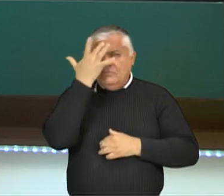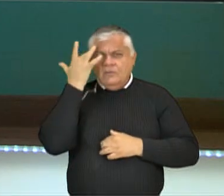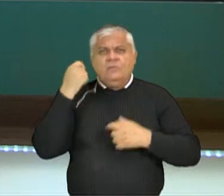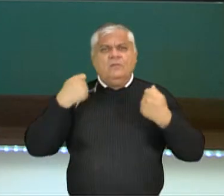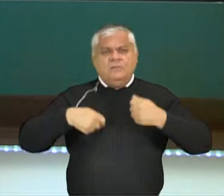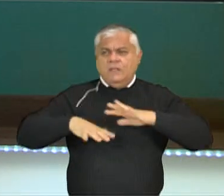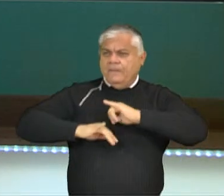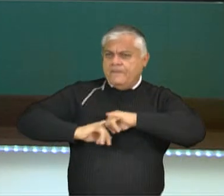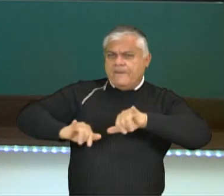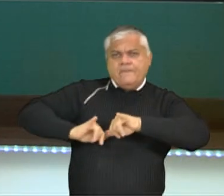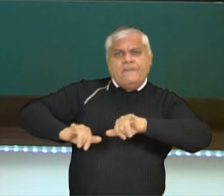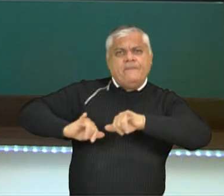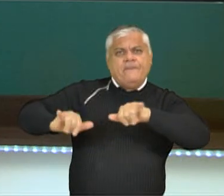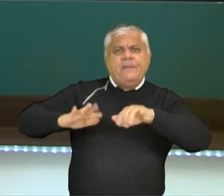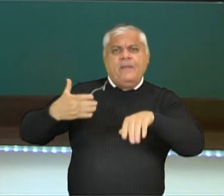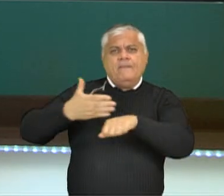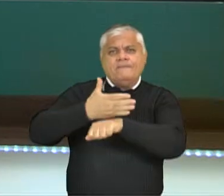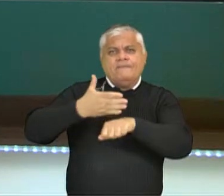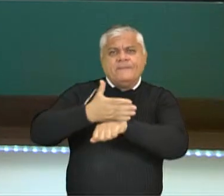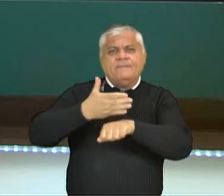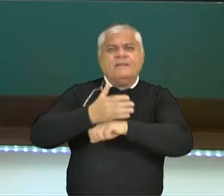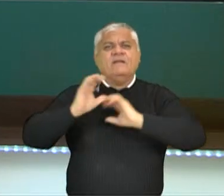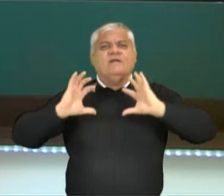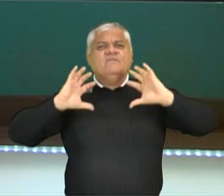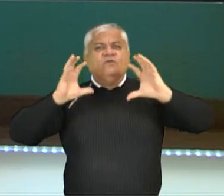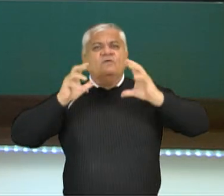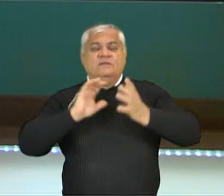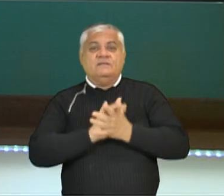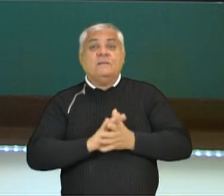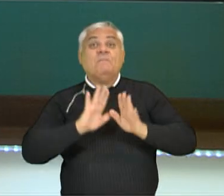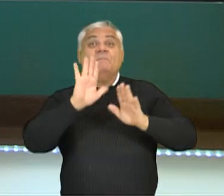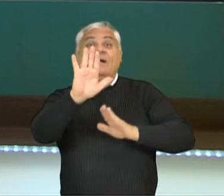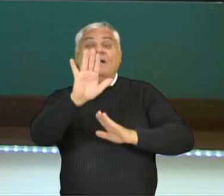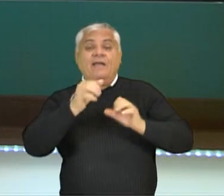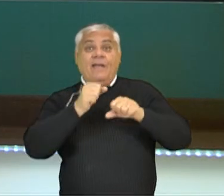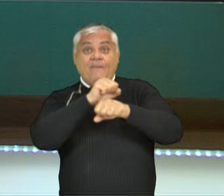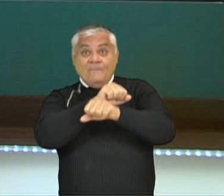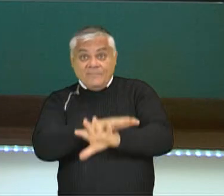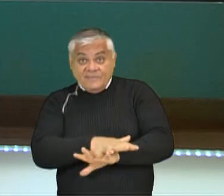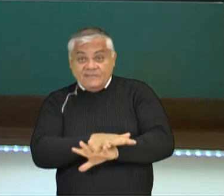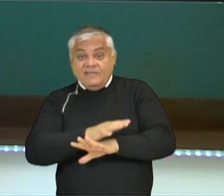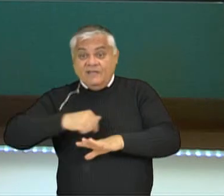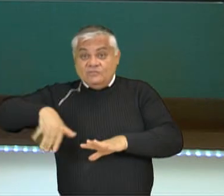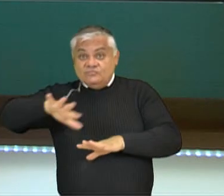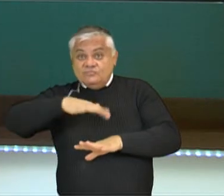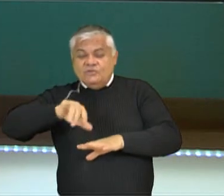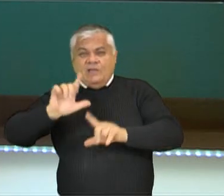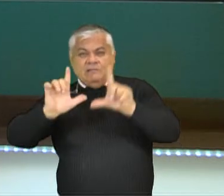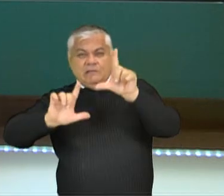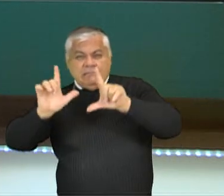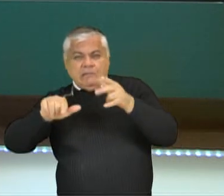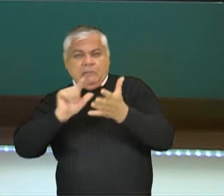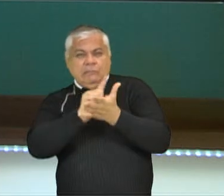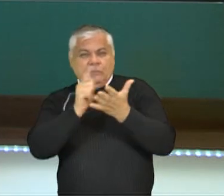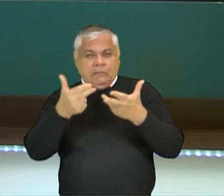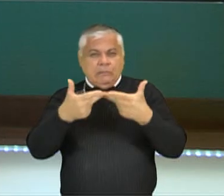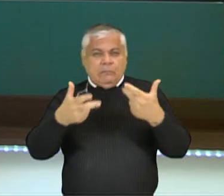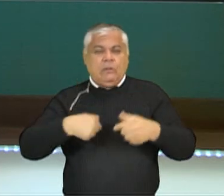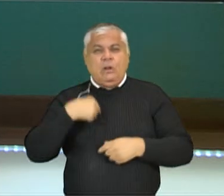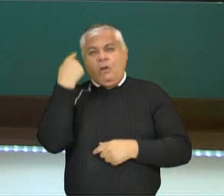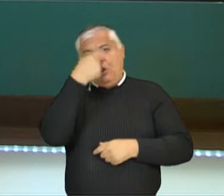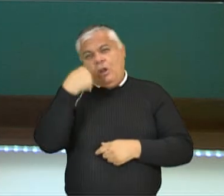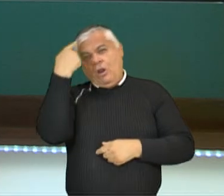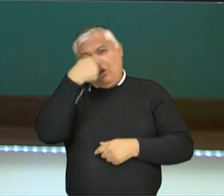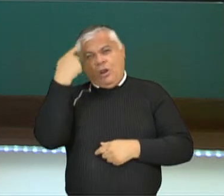às pessoas o acesso ao voleibol. Só que a mídia, como vocês sabem, não consegue ficar transmitindo horas e horas no